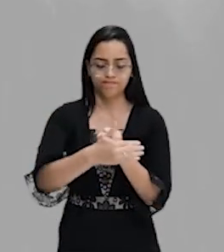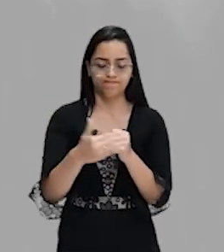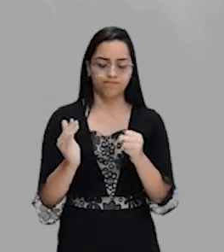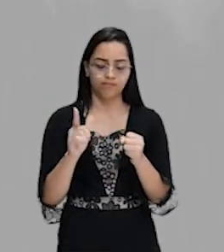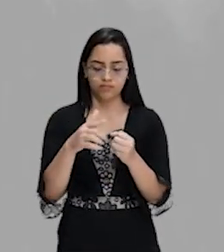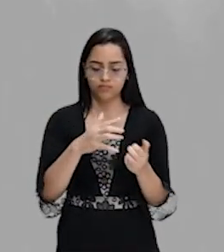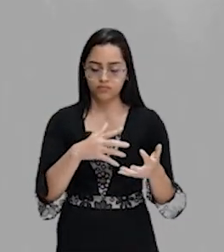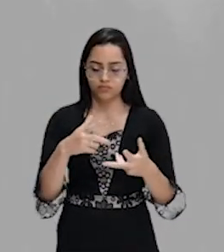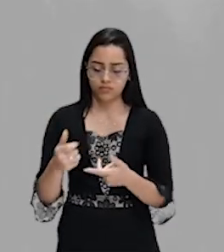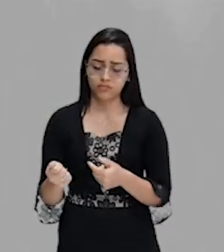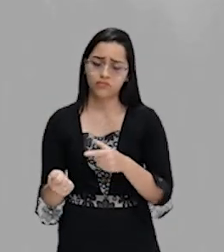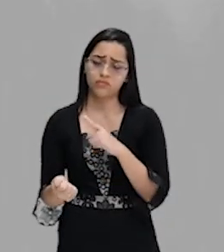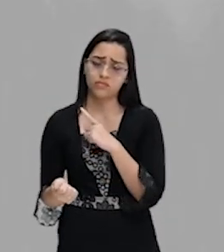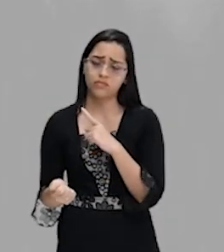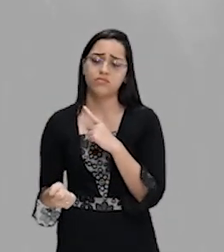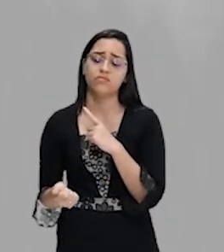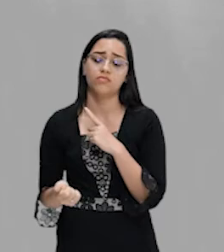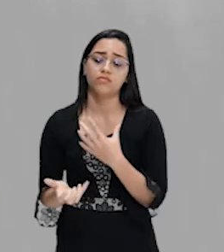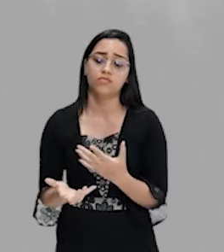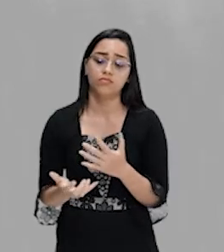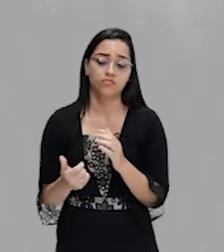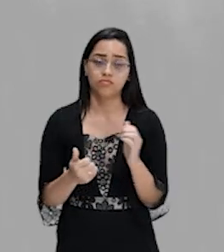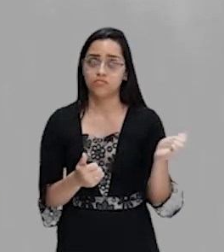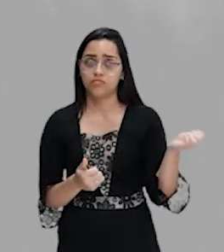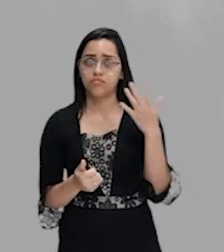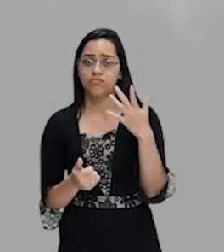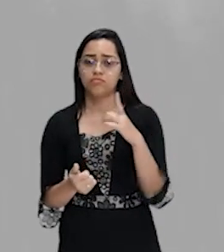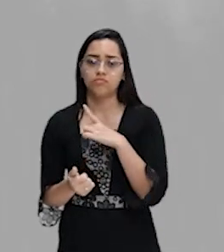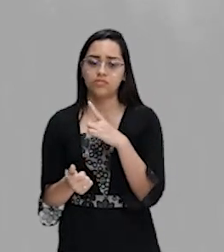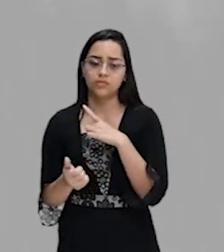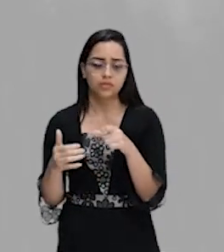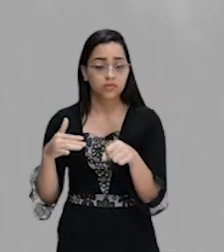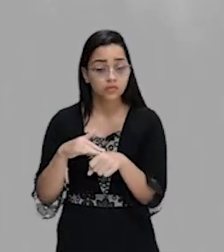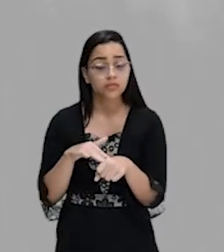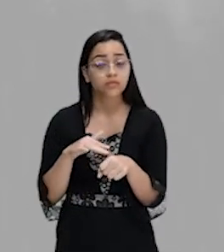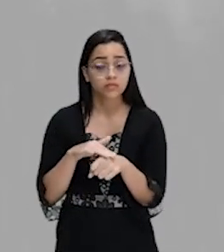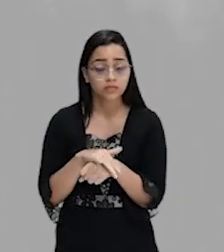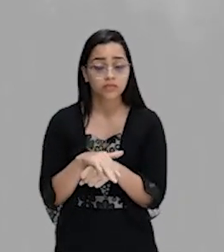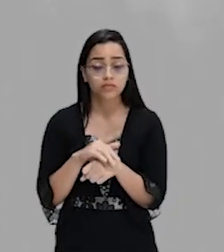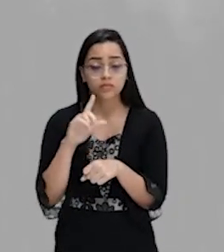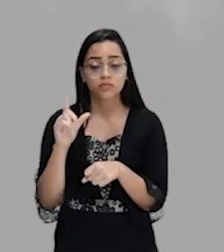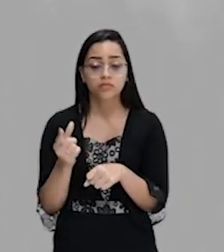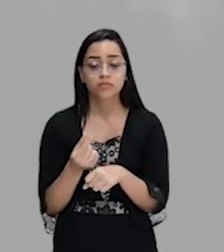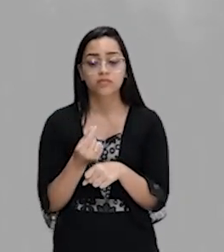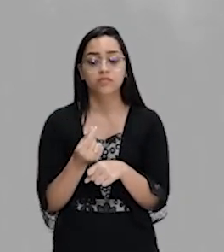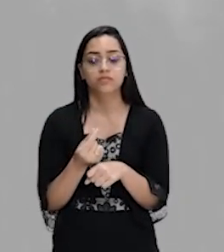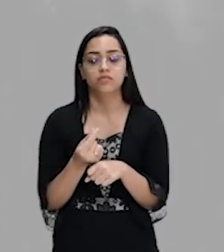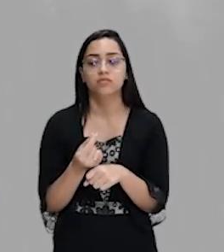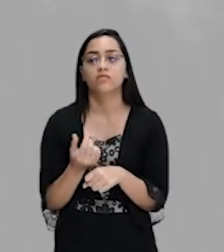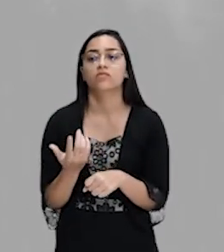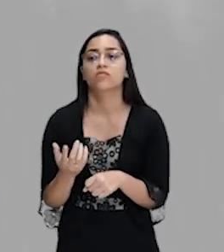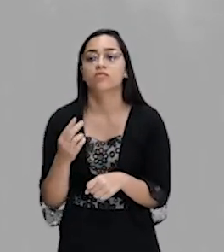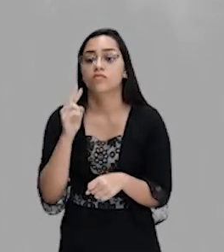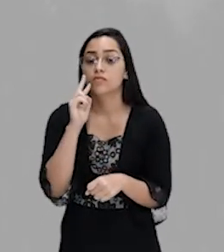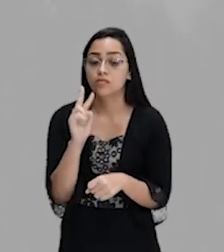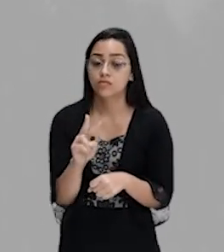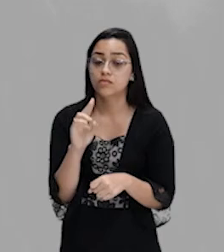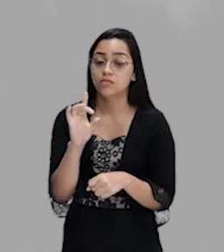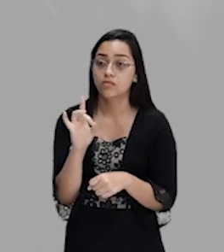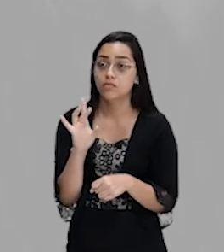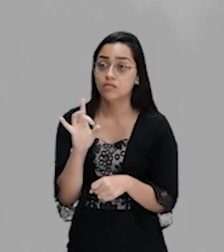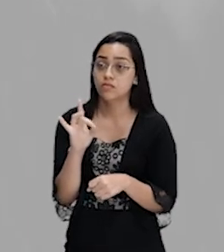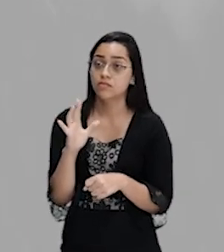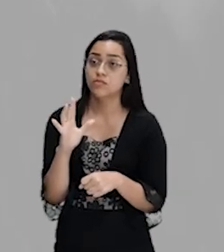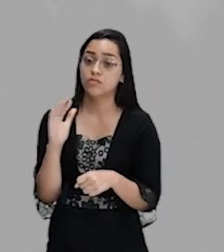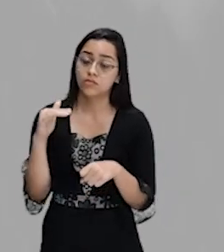da Terra. Então essa parte que é não iluminada, ela fica noite na Lua, né? Então o que a gente consegue ver aqui da